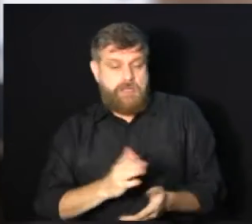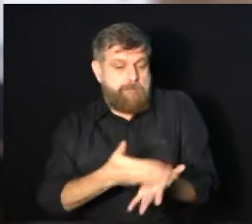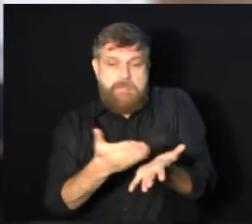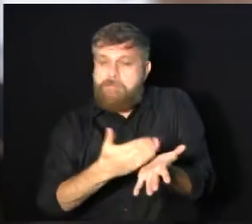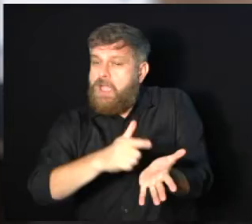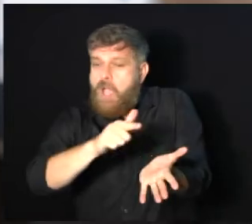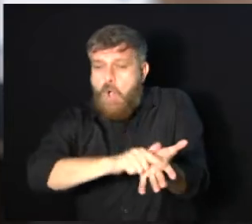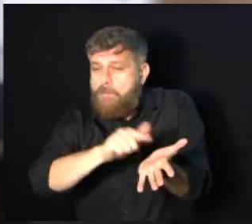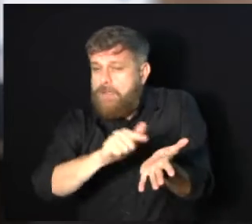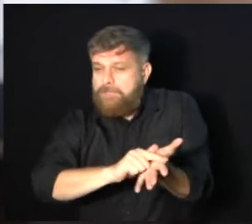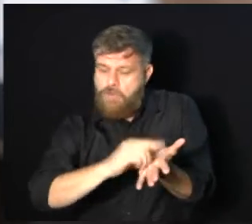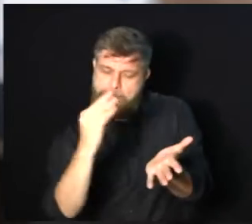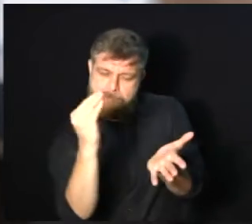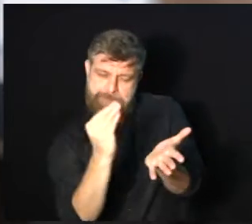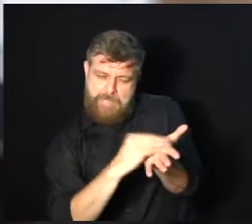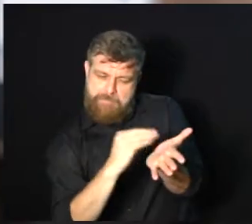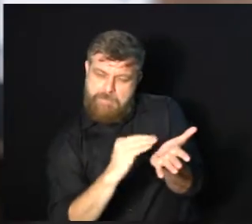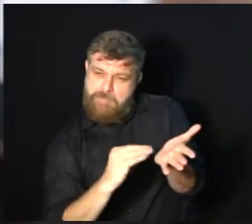um simples papel.